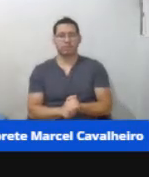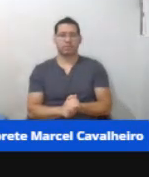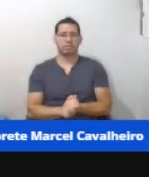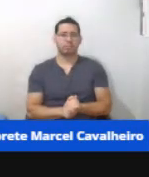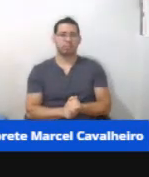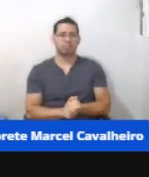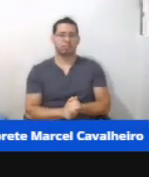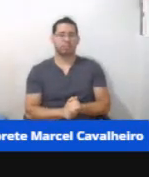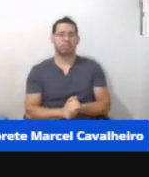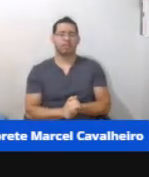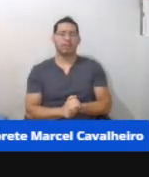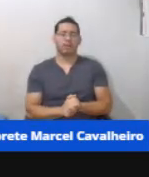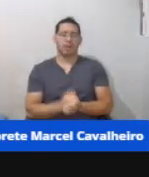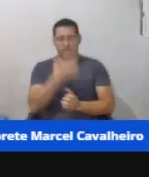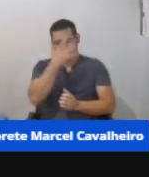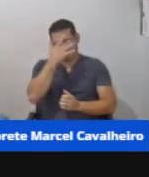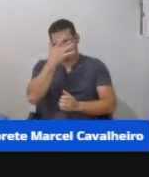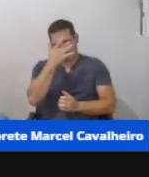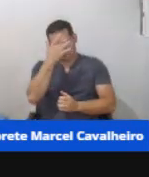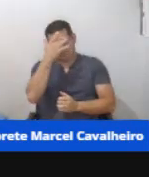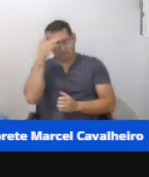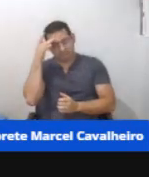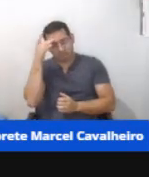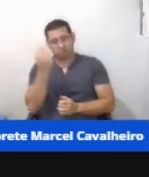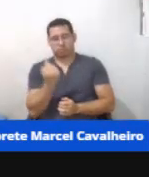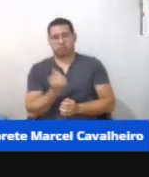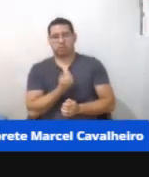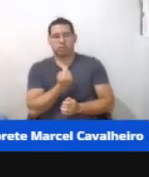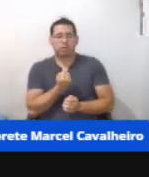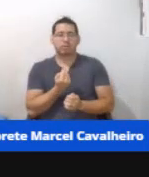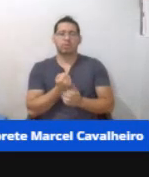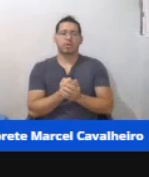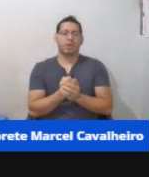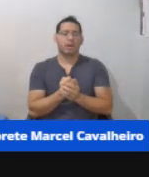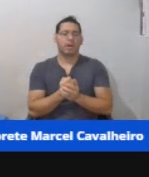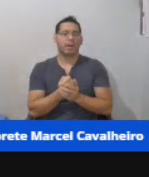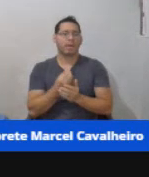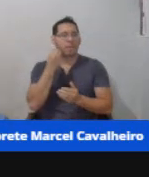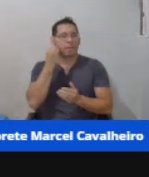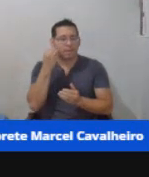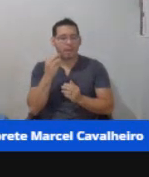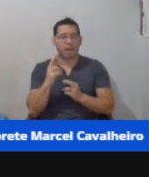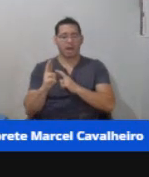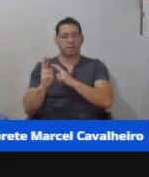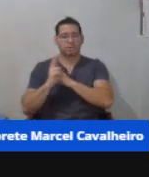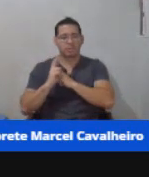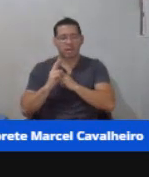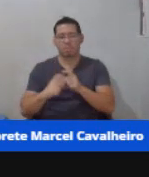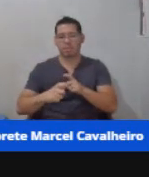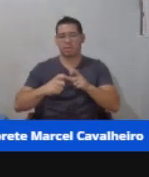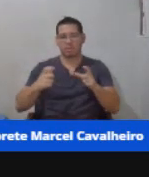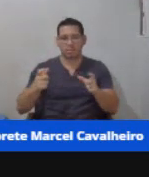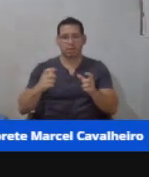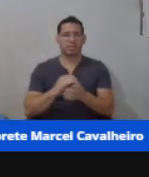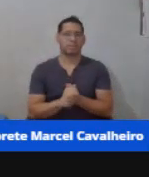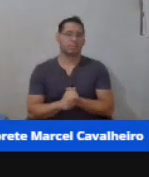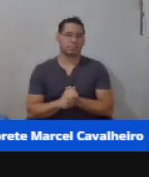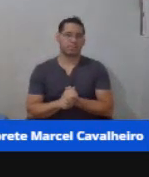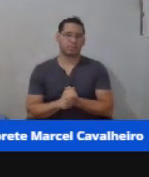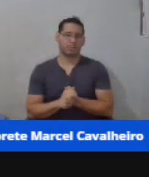maior autonomia, criticidade e responsabilidade, cada vez mais imprescindíveis